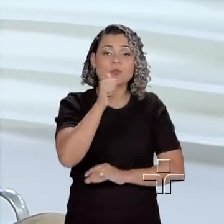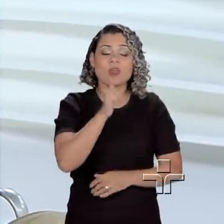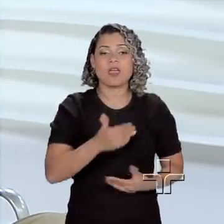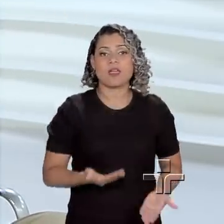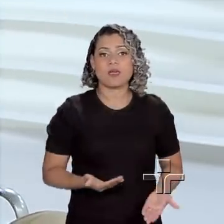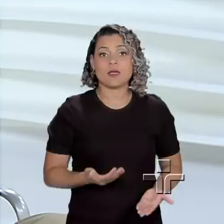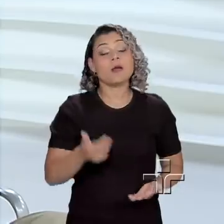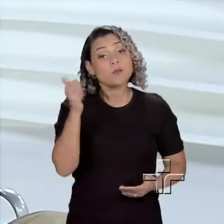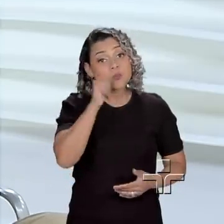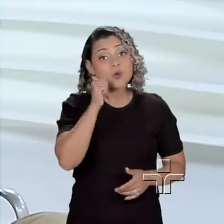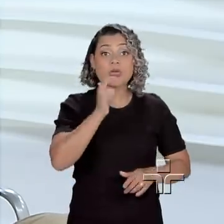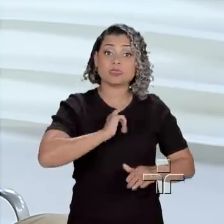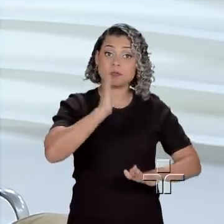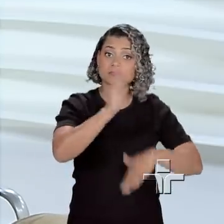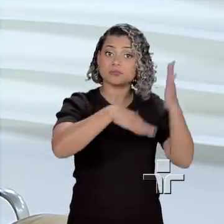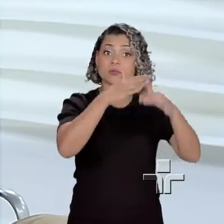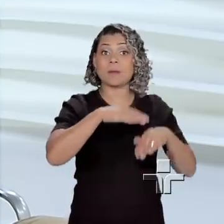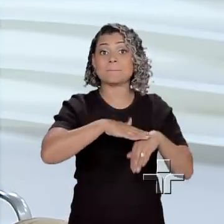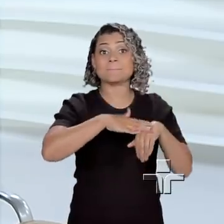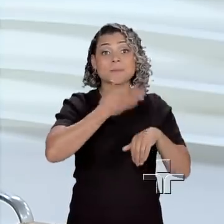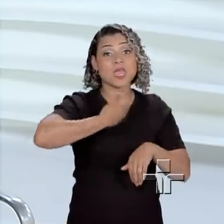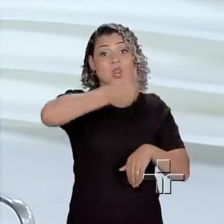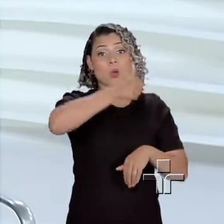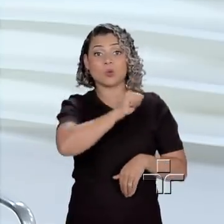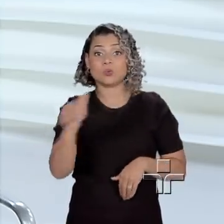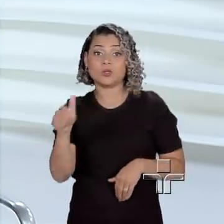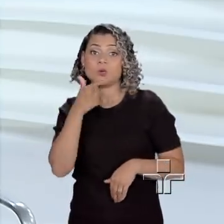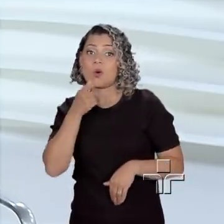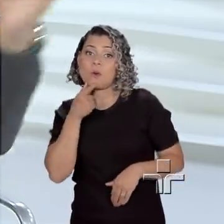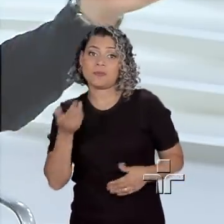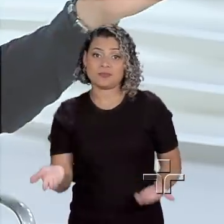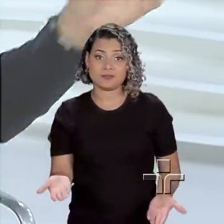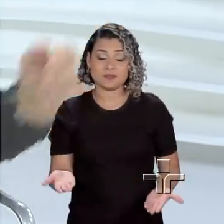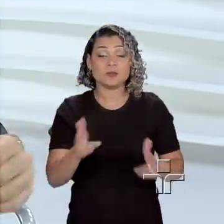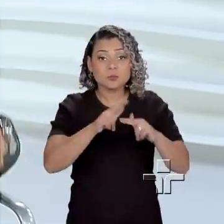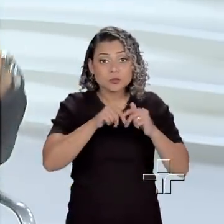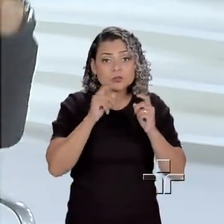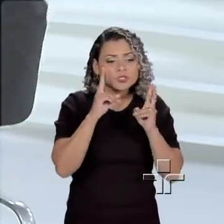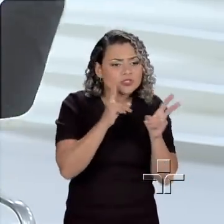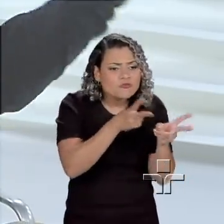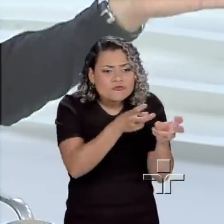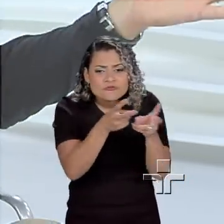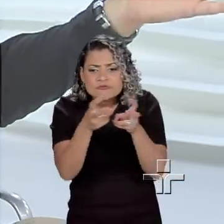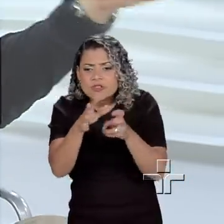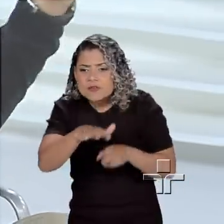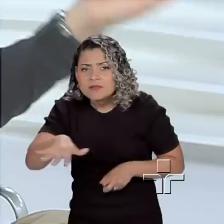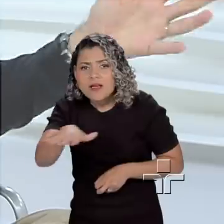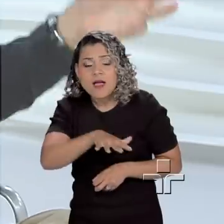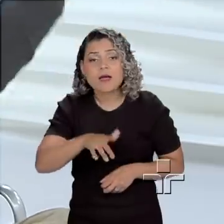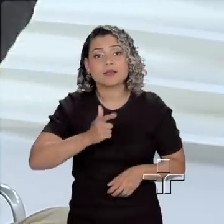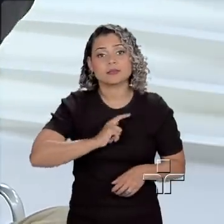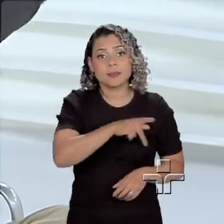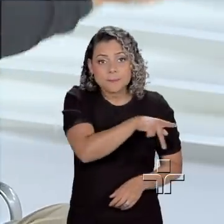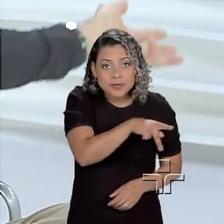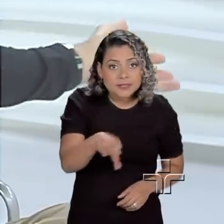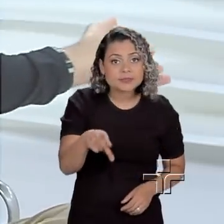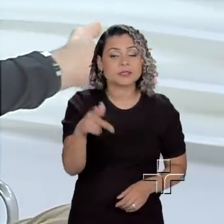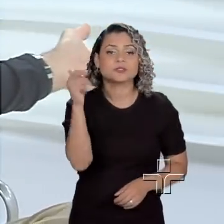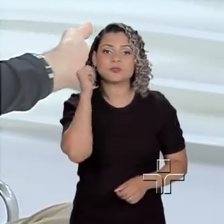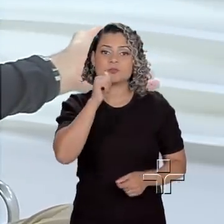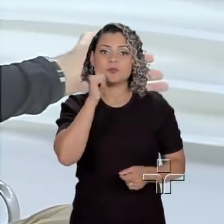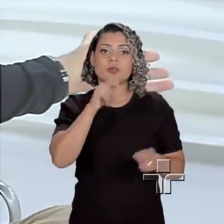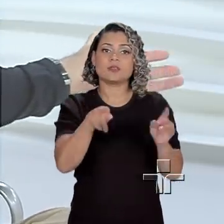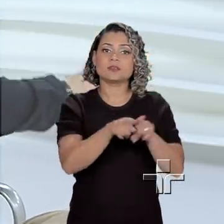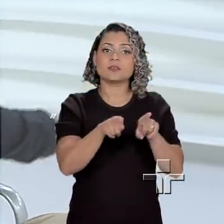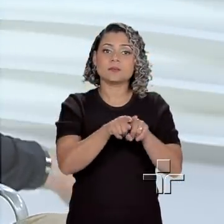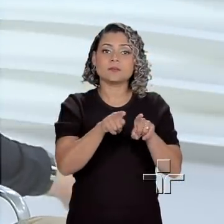performance relativa muito maior do que os homens. Então, se a gente olhar hoje para o cenário, você tem presidentes mulheres. Na